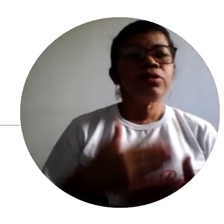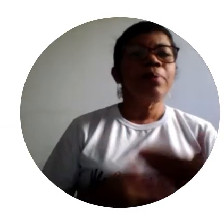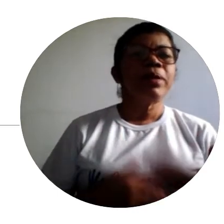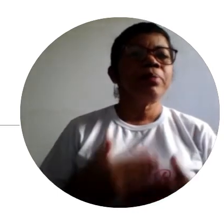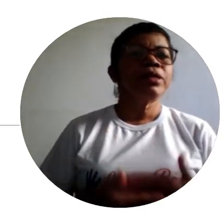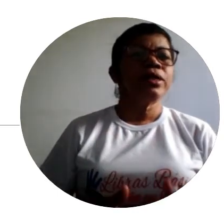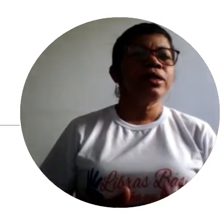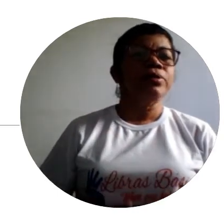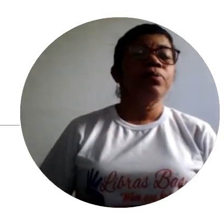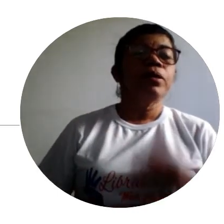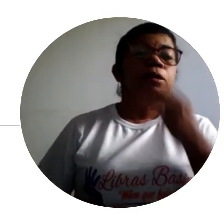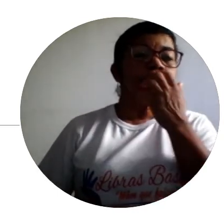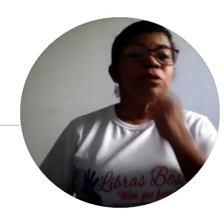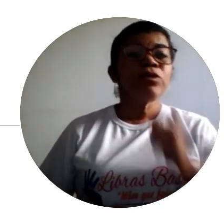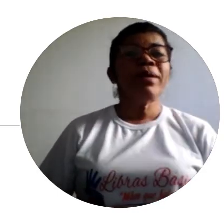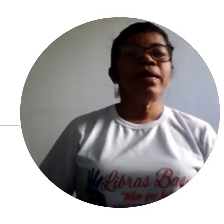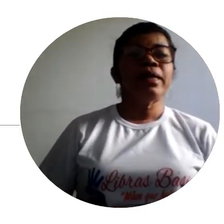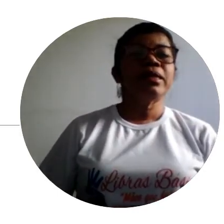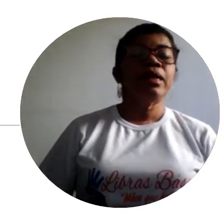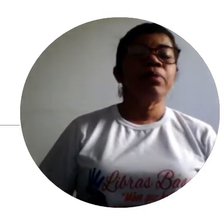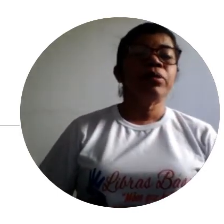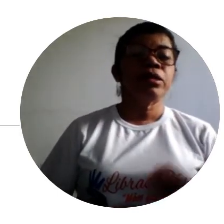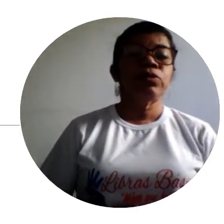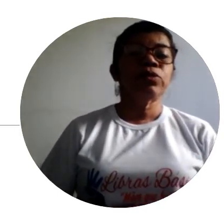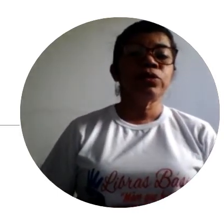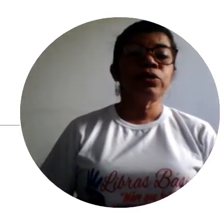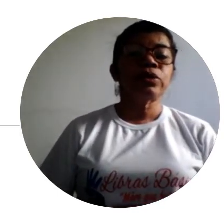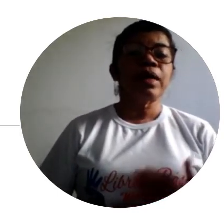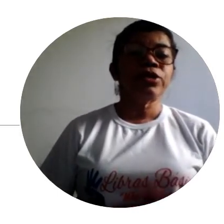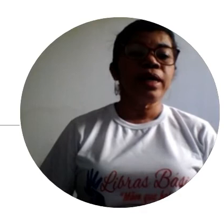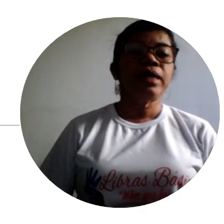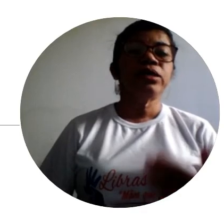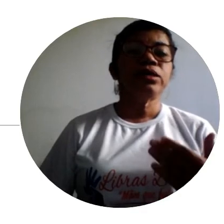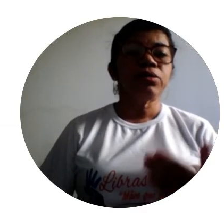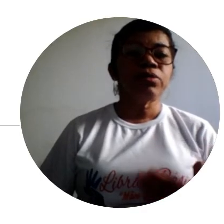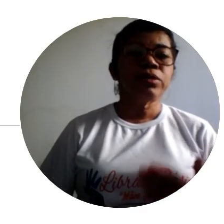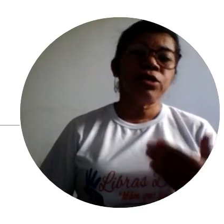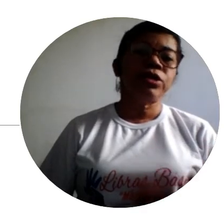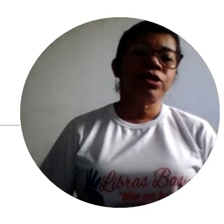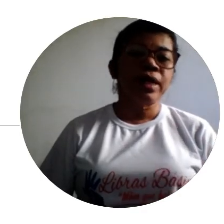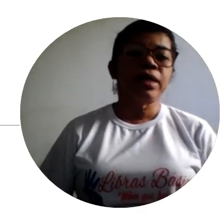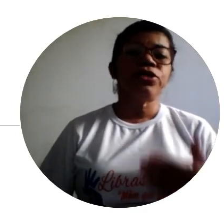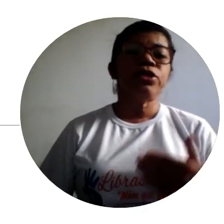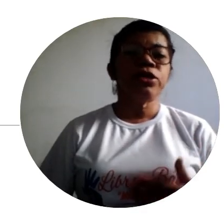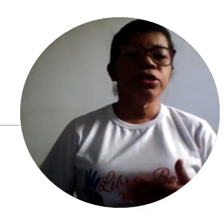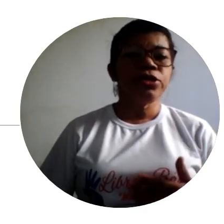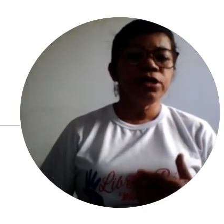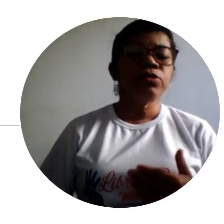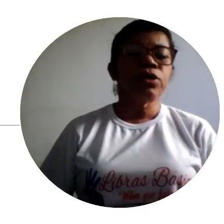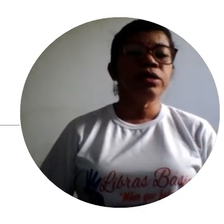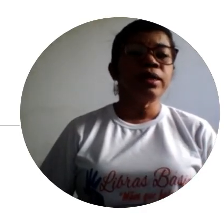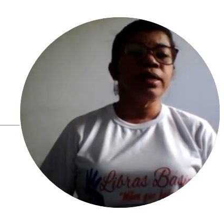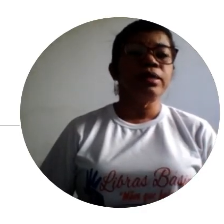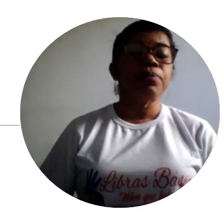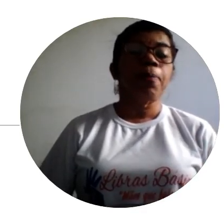sabe, só aprende praticando. Nós temos os numerais, que ele pode ser os cardinais, de quantidade